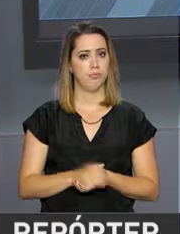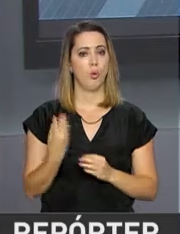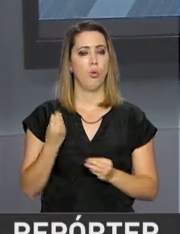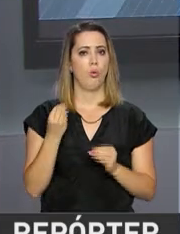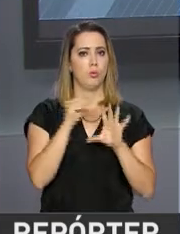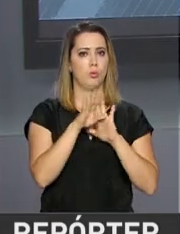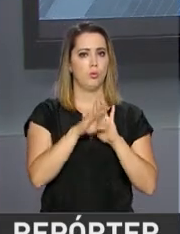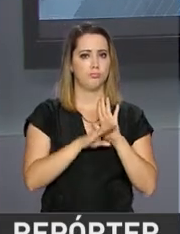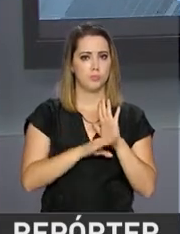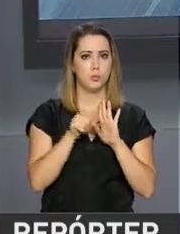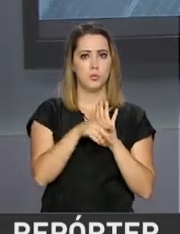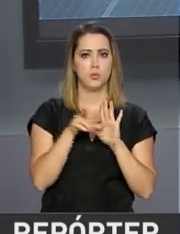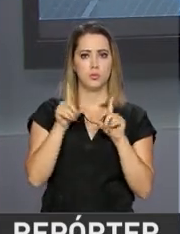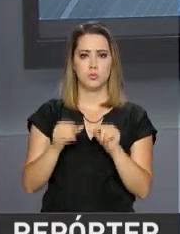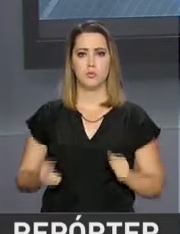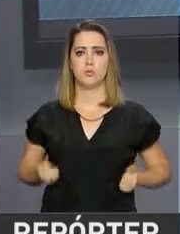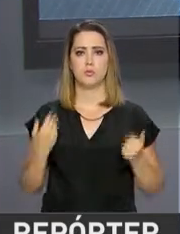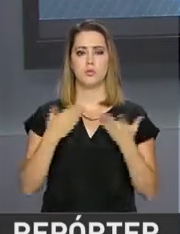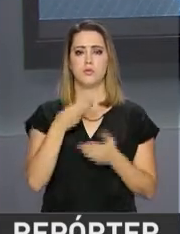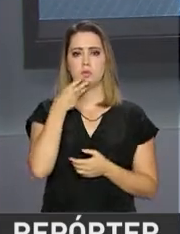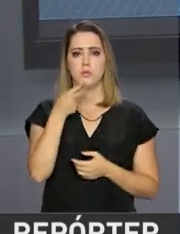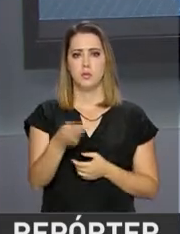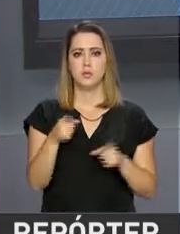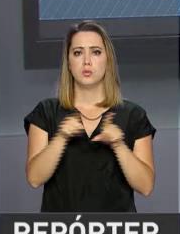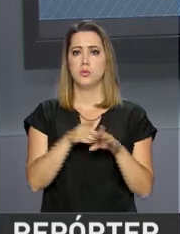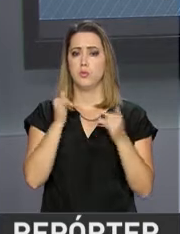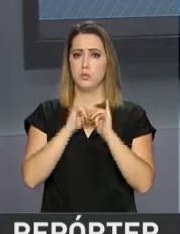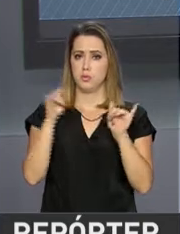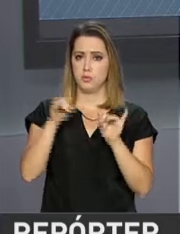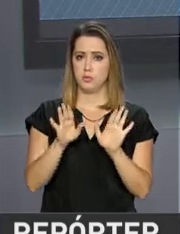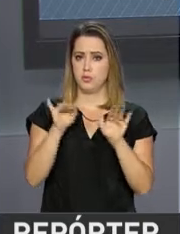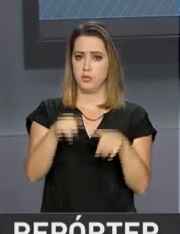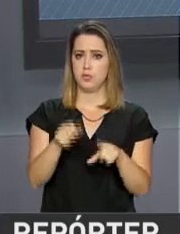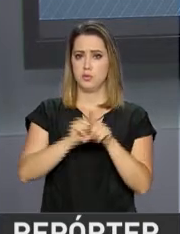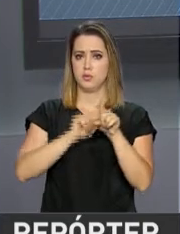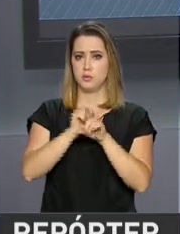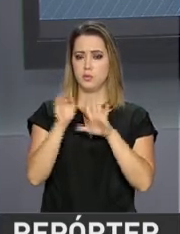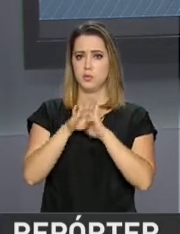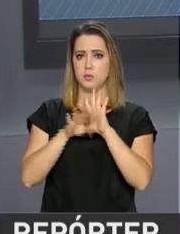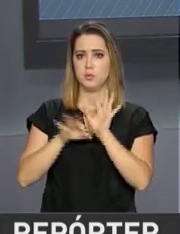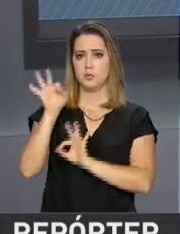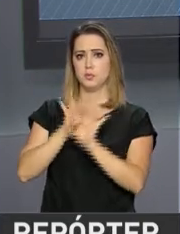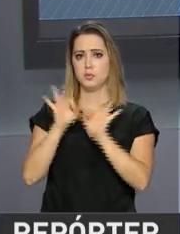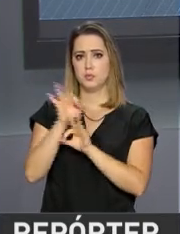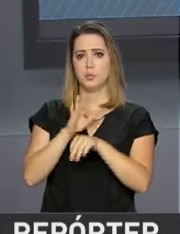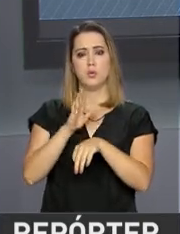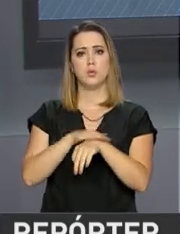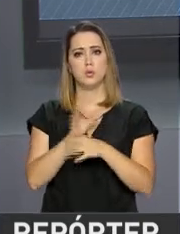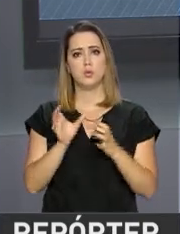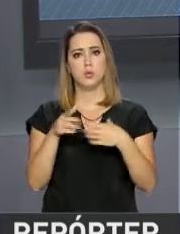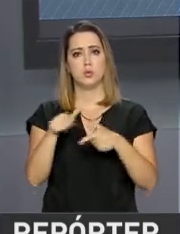pacote de redução de despesas o ministro adiantou que será publicado até o final deste mês o plano de reestruturação de carreiras dos servidores